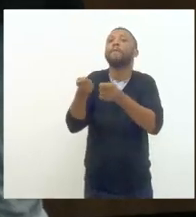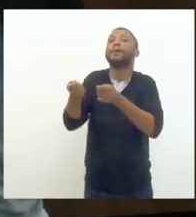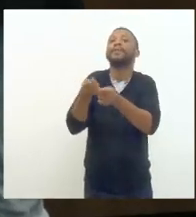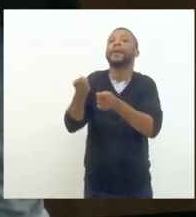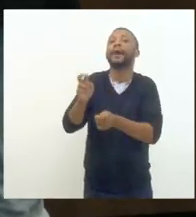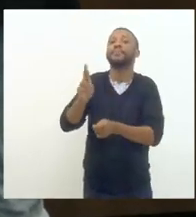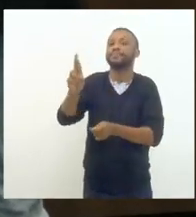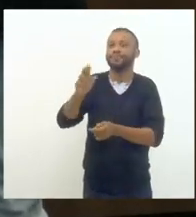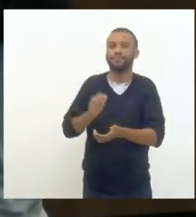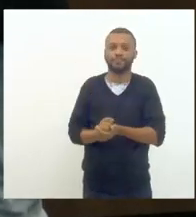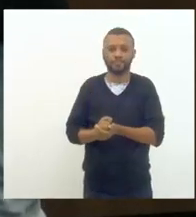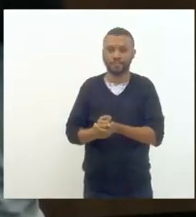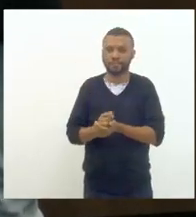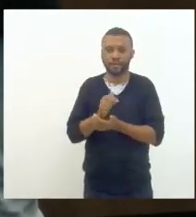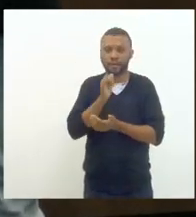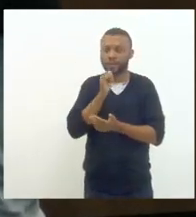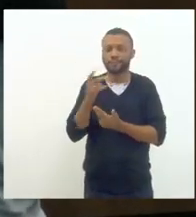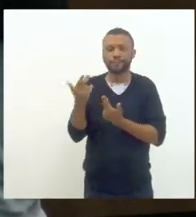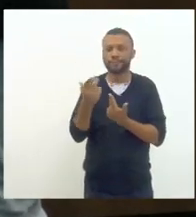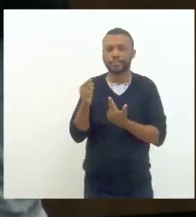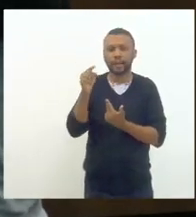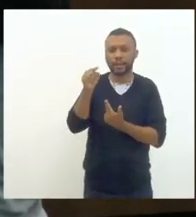É como se dissesse que